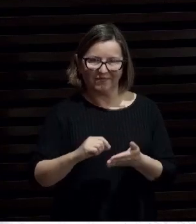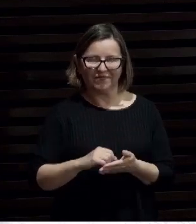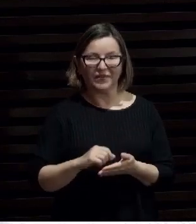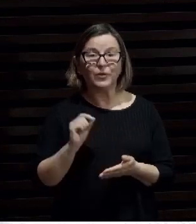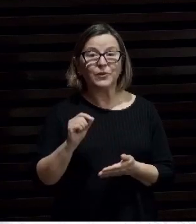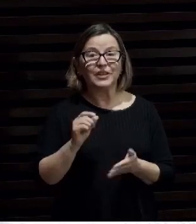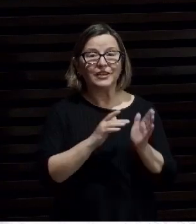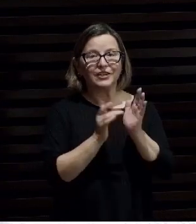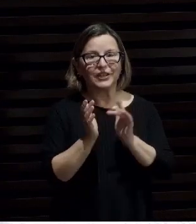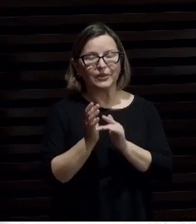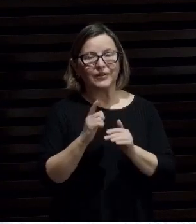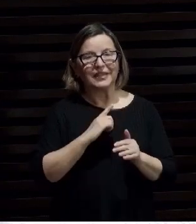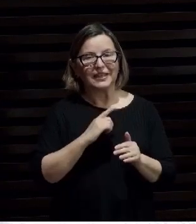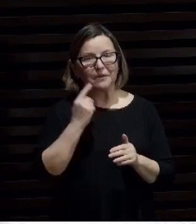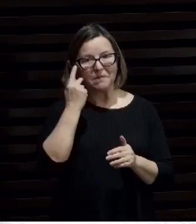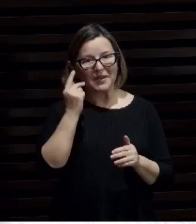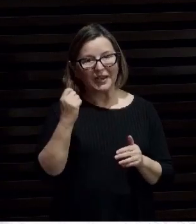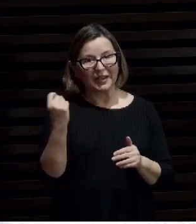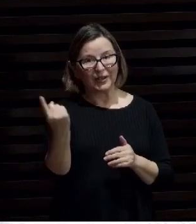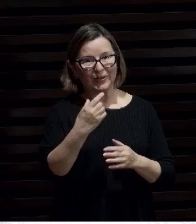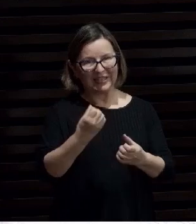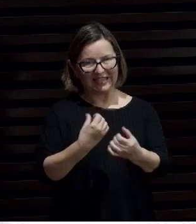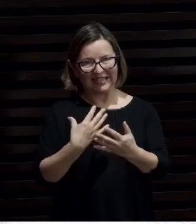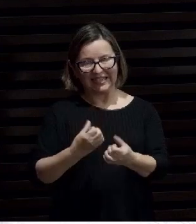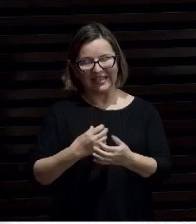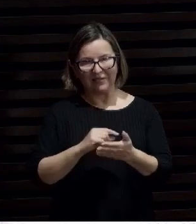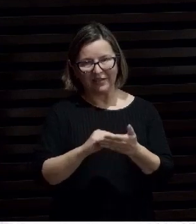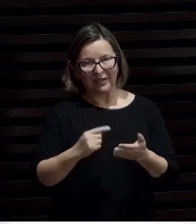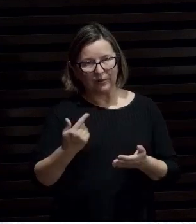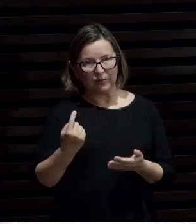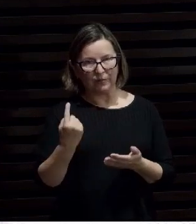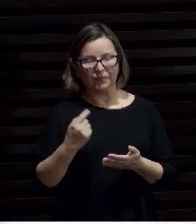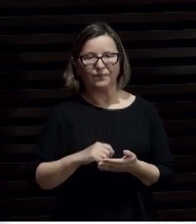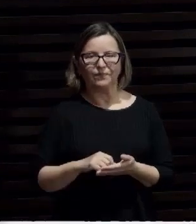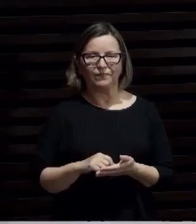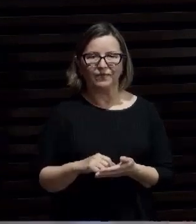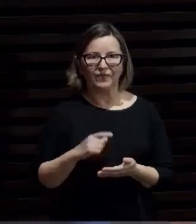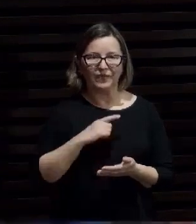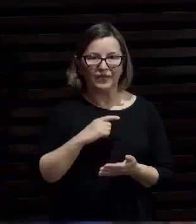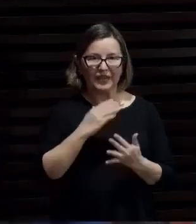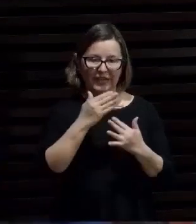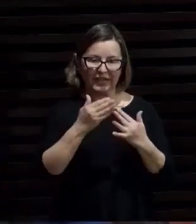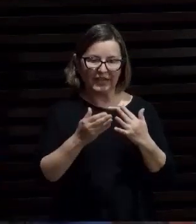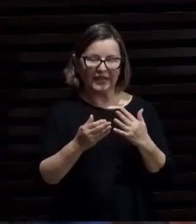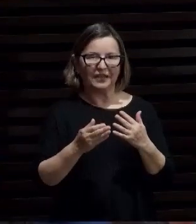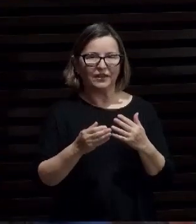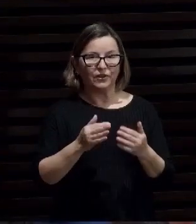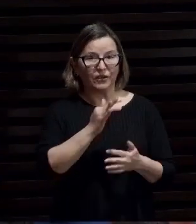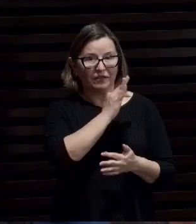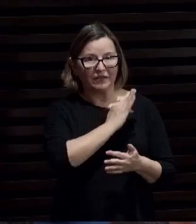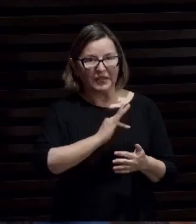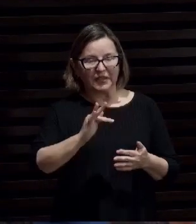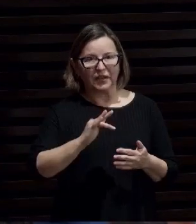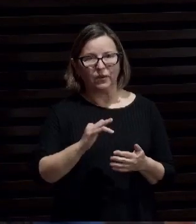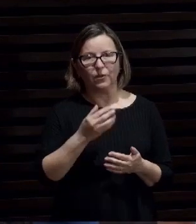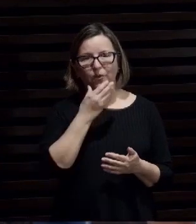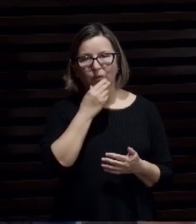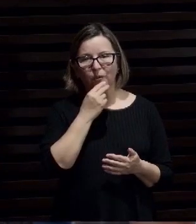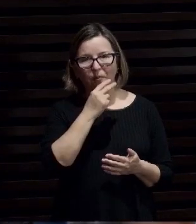ensinar. Versículo 1, por favor, minha irmã. Havia entre os fariseus um homem